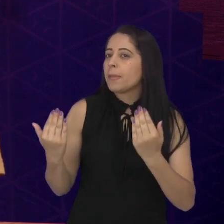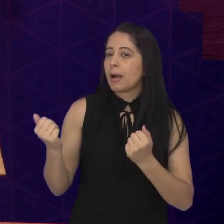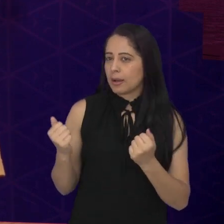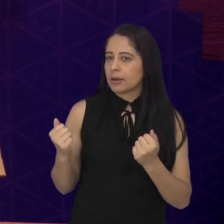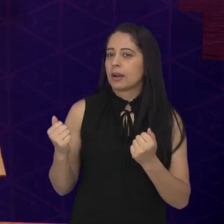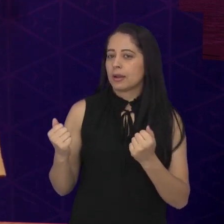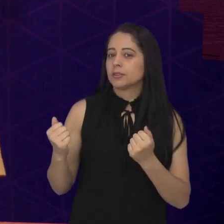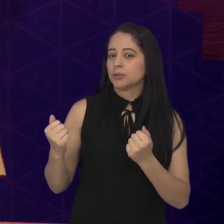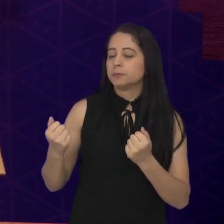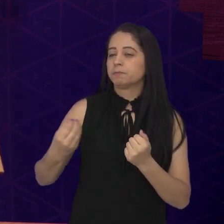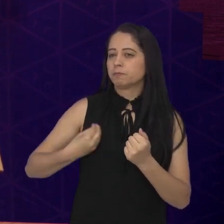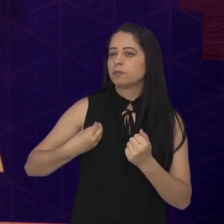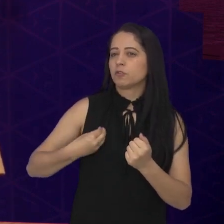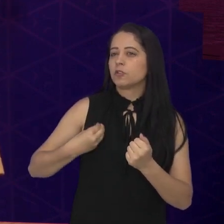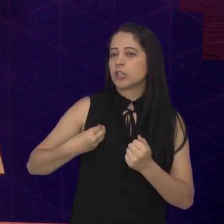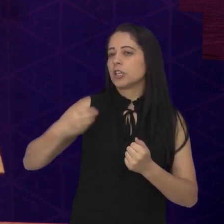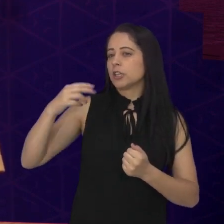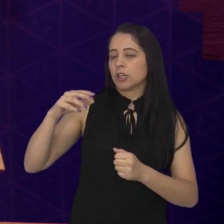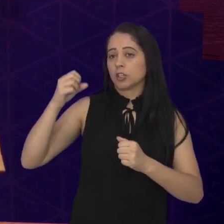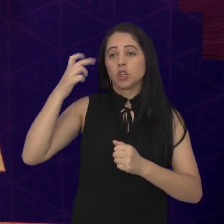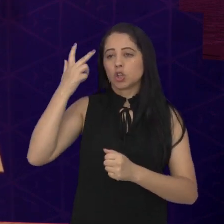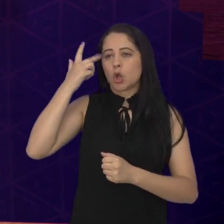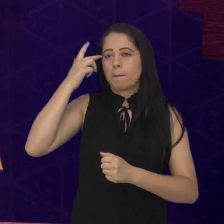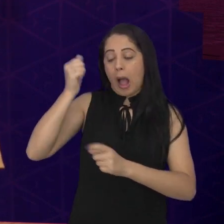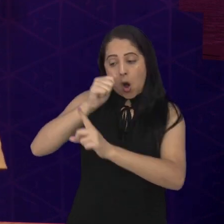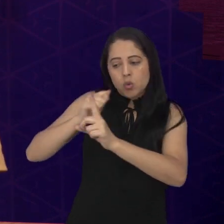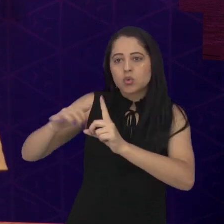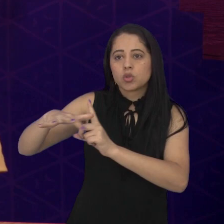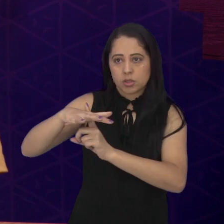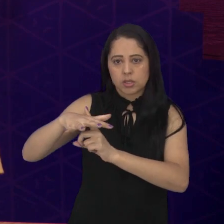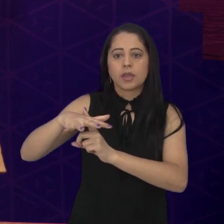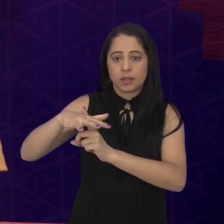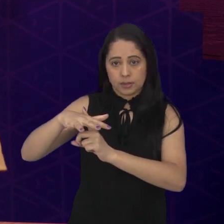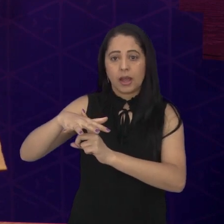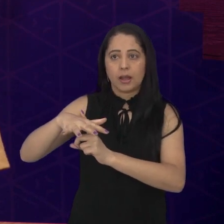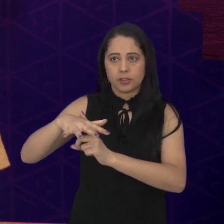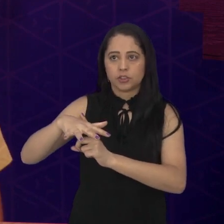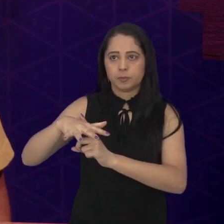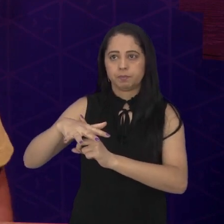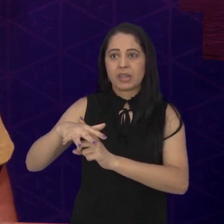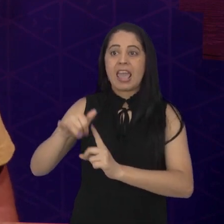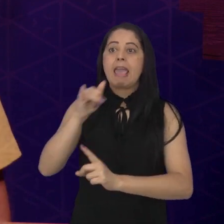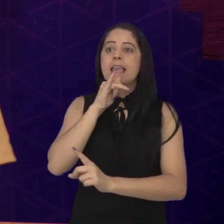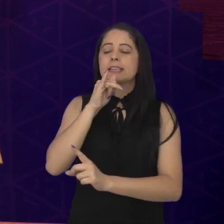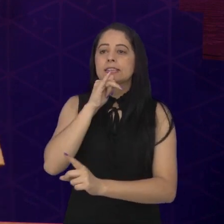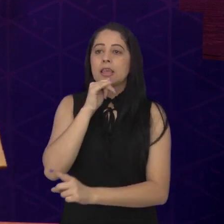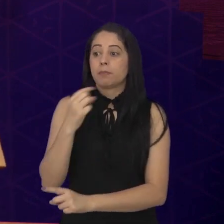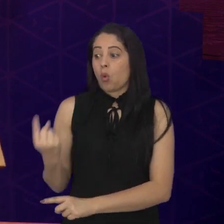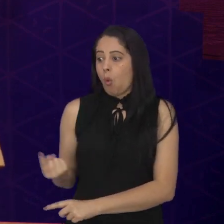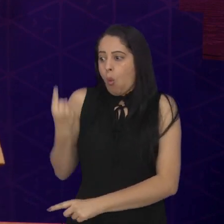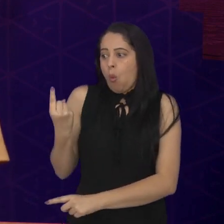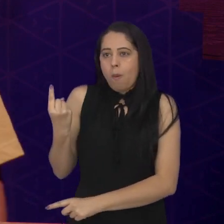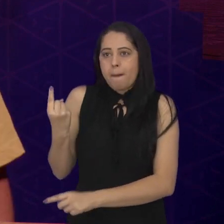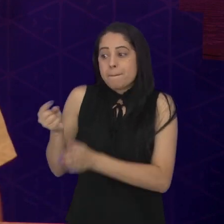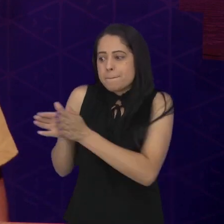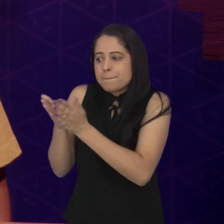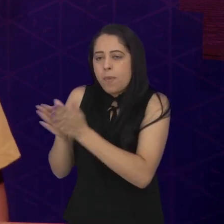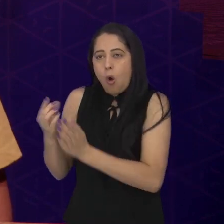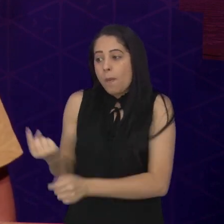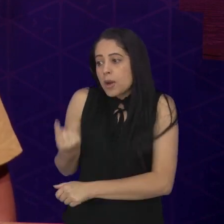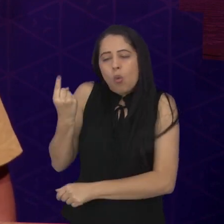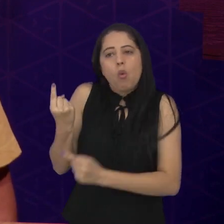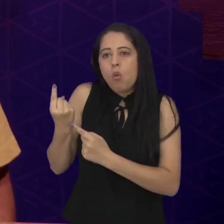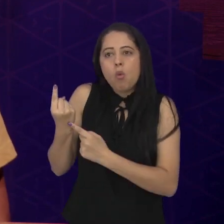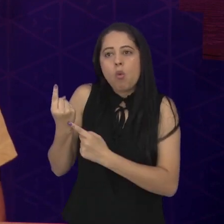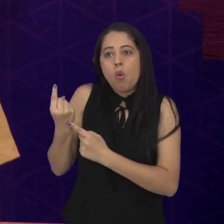ver quando tem pessoas na nossa sociedade que elas acabam furando a bolha, vem de uma